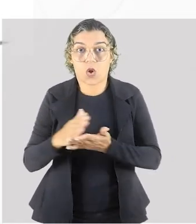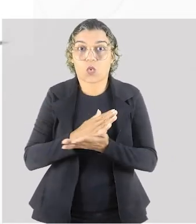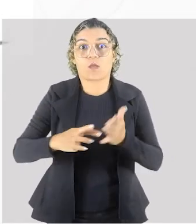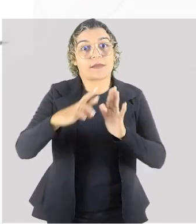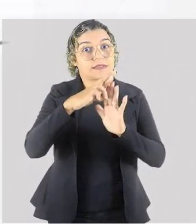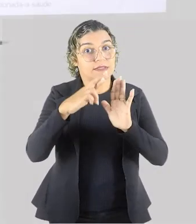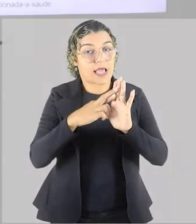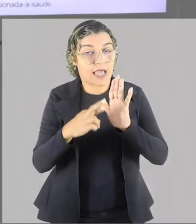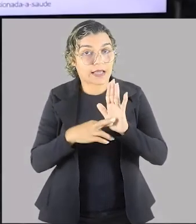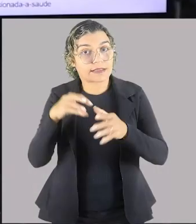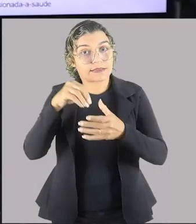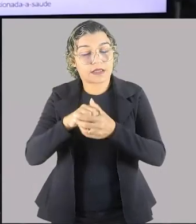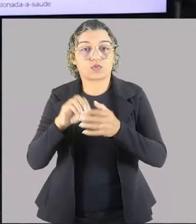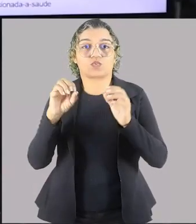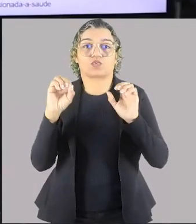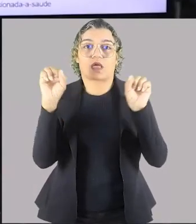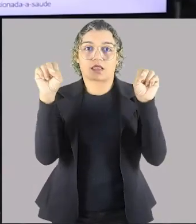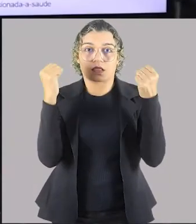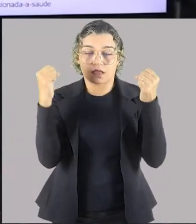tá? Justamente para